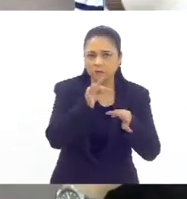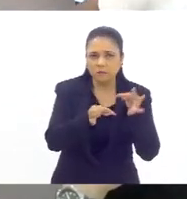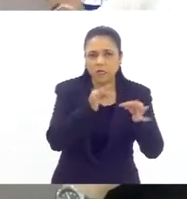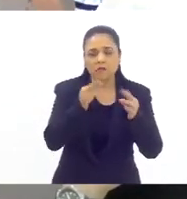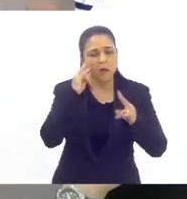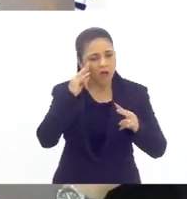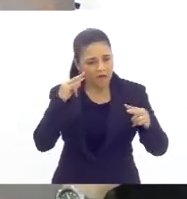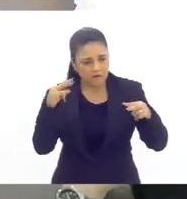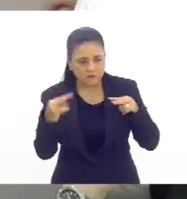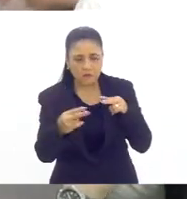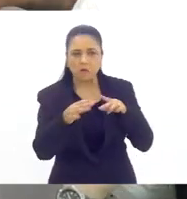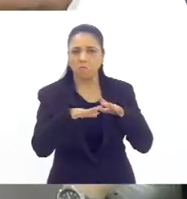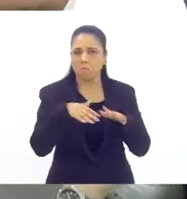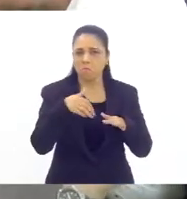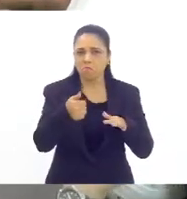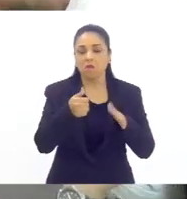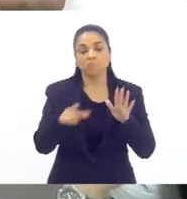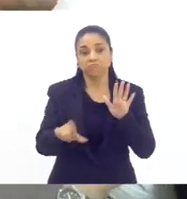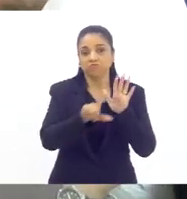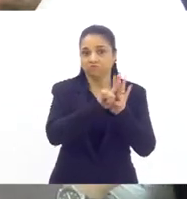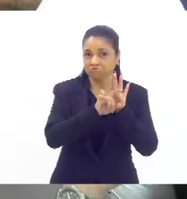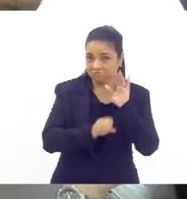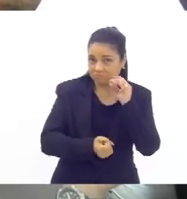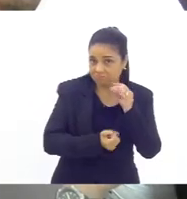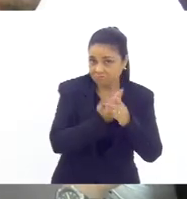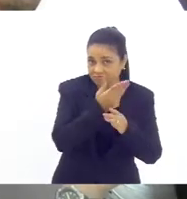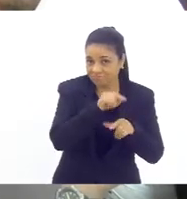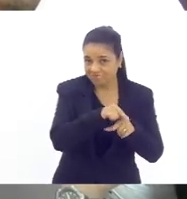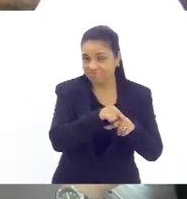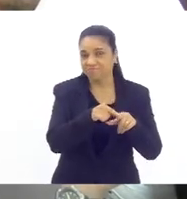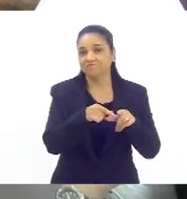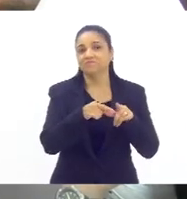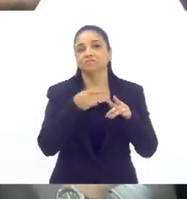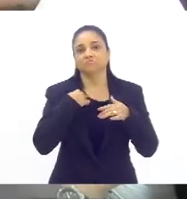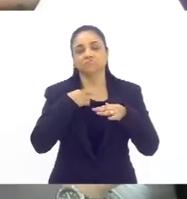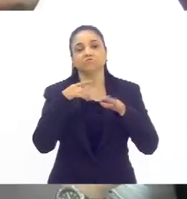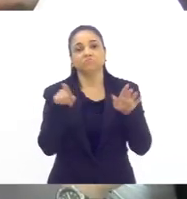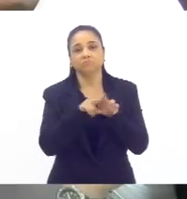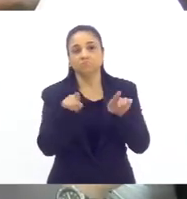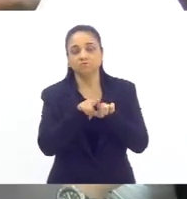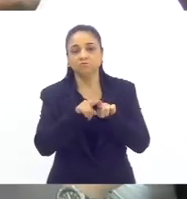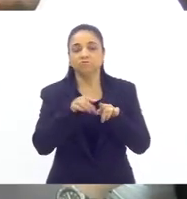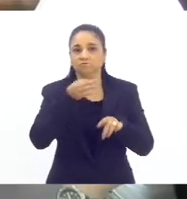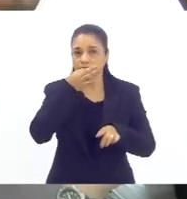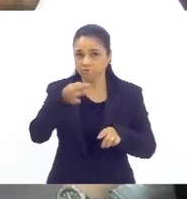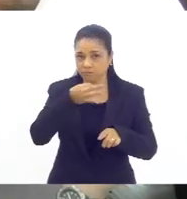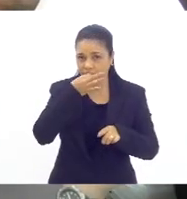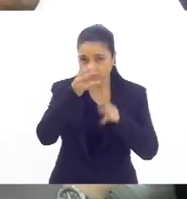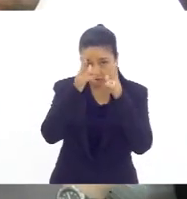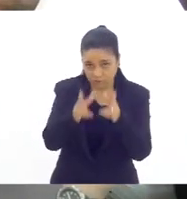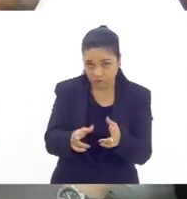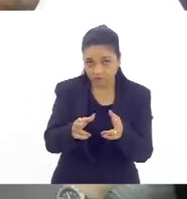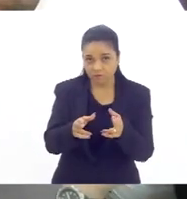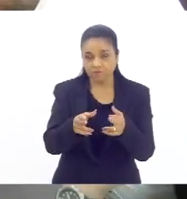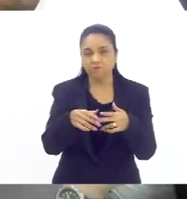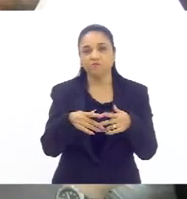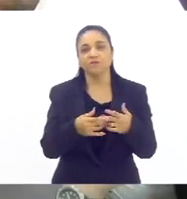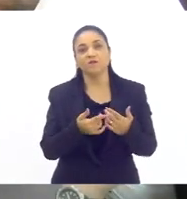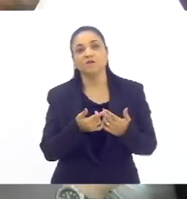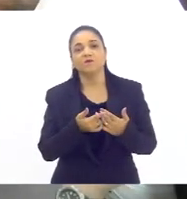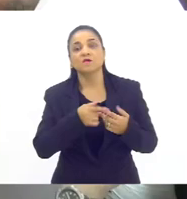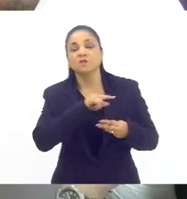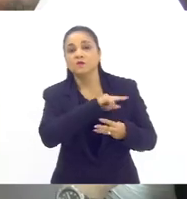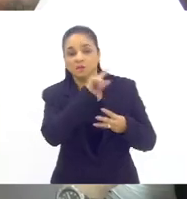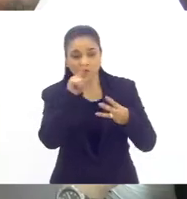visão sancionou a Leiva usar esse argumento para provar aqui também é uma outra